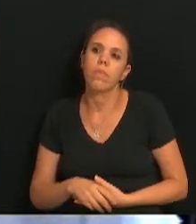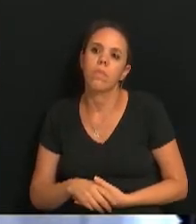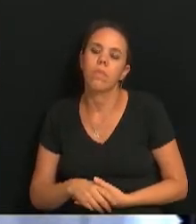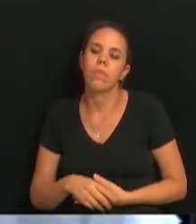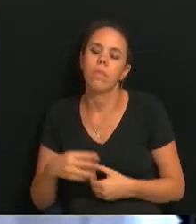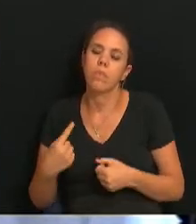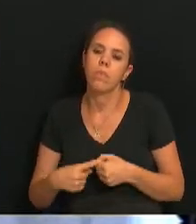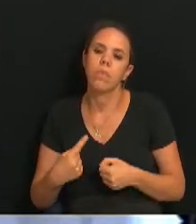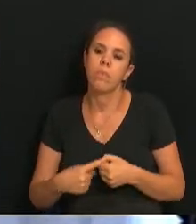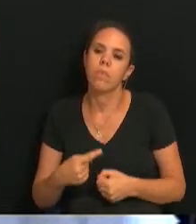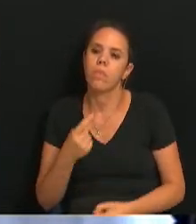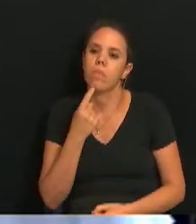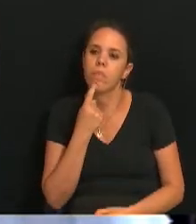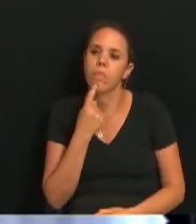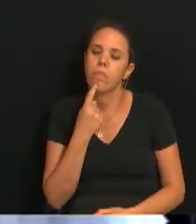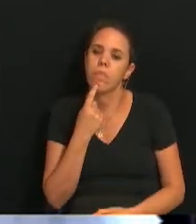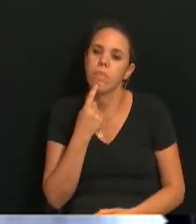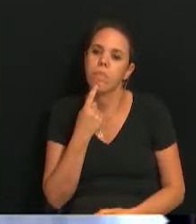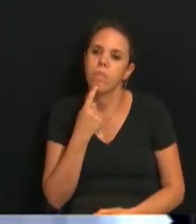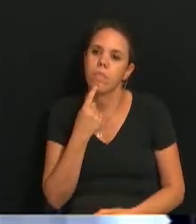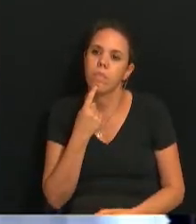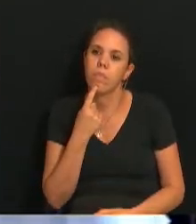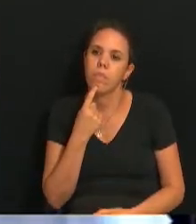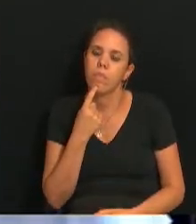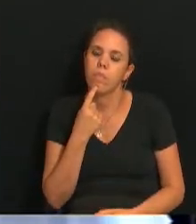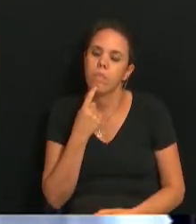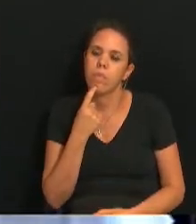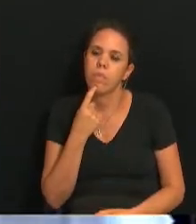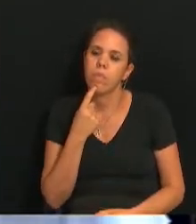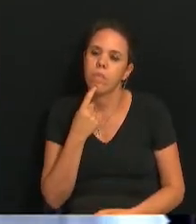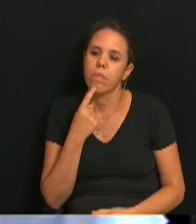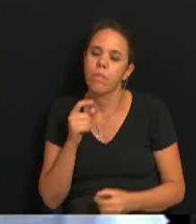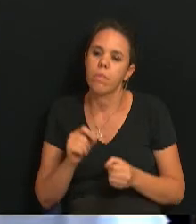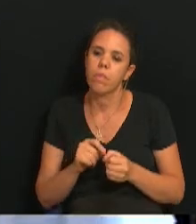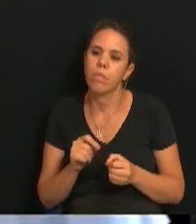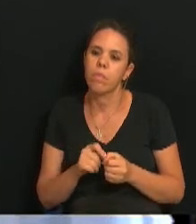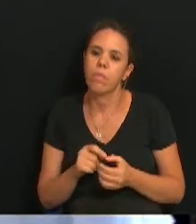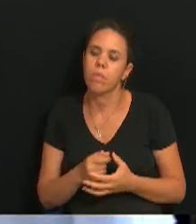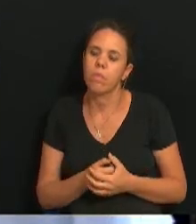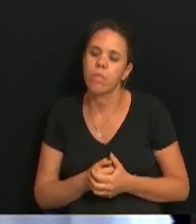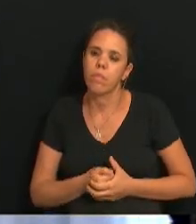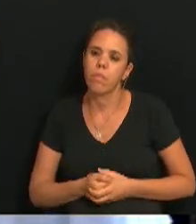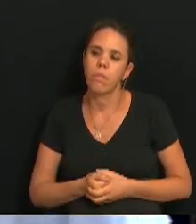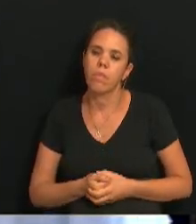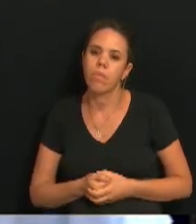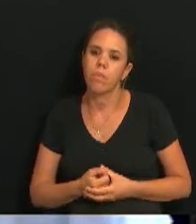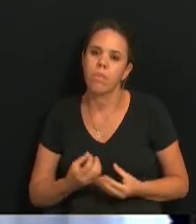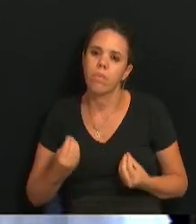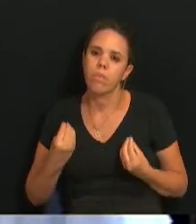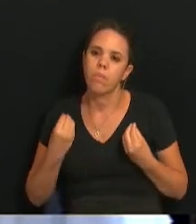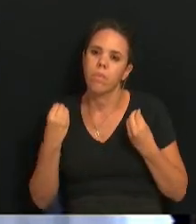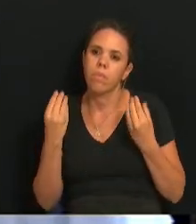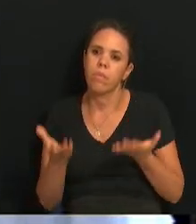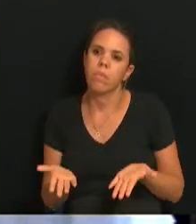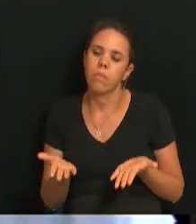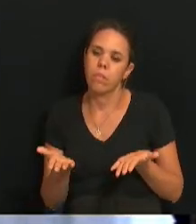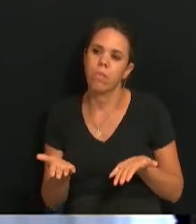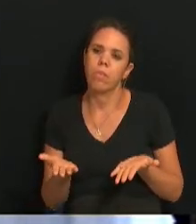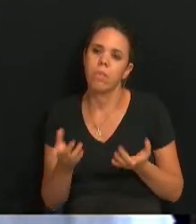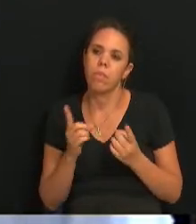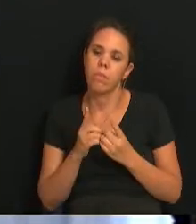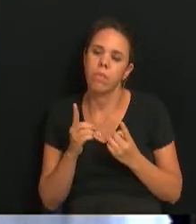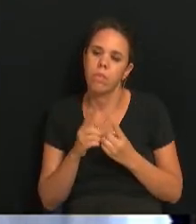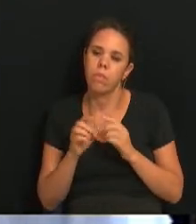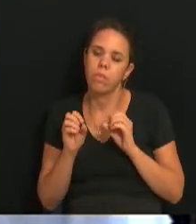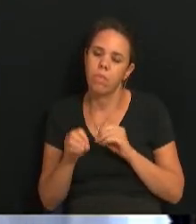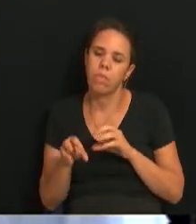de Campinas, ele realiza, ele fornece um serviço educacional, ou